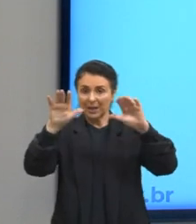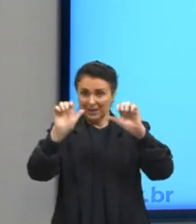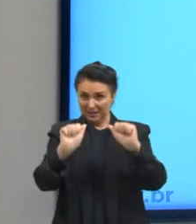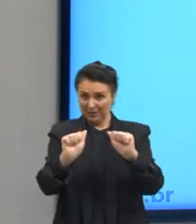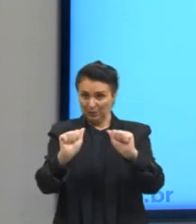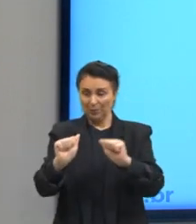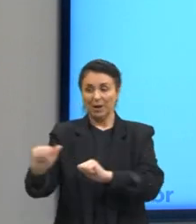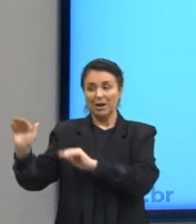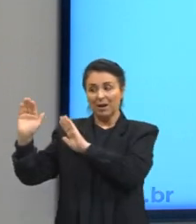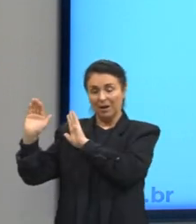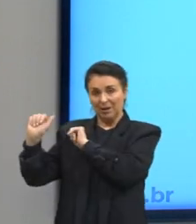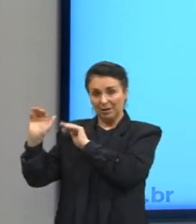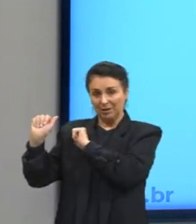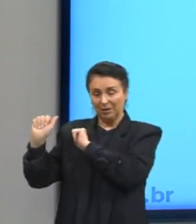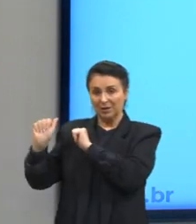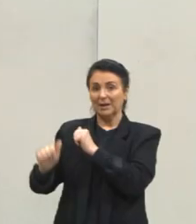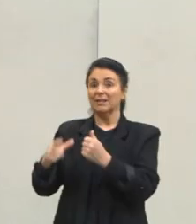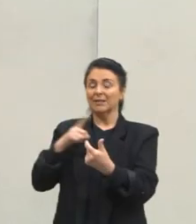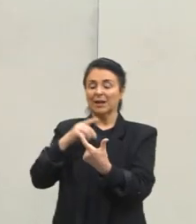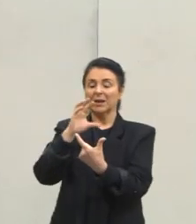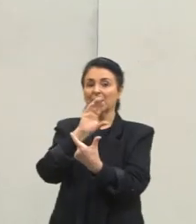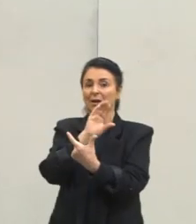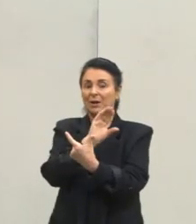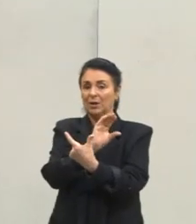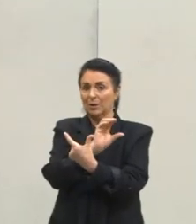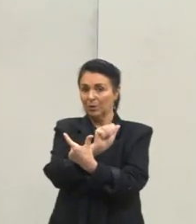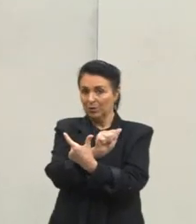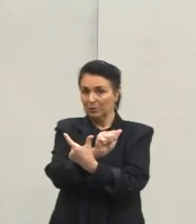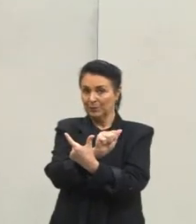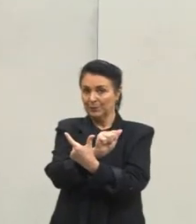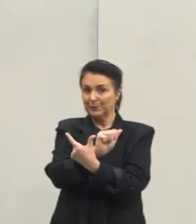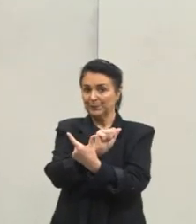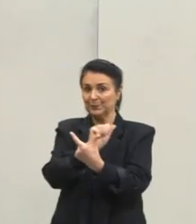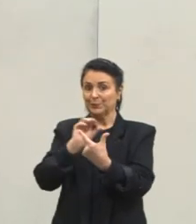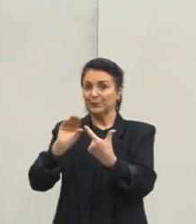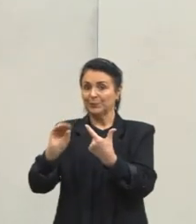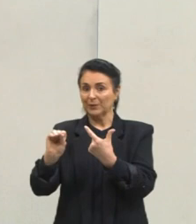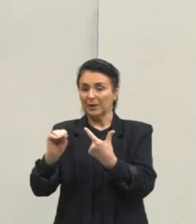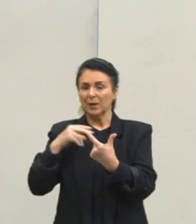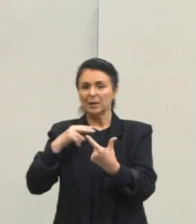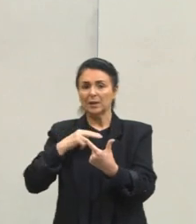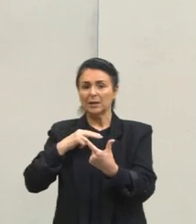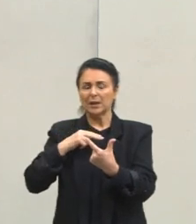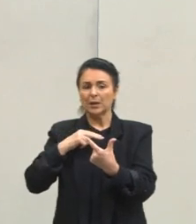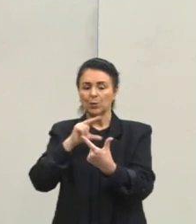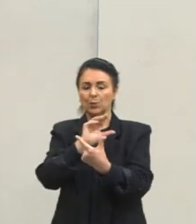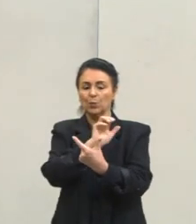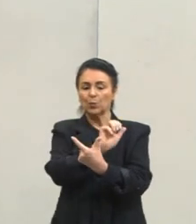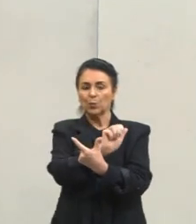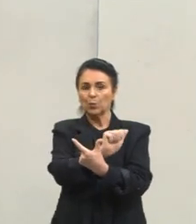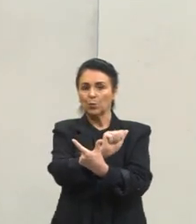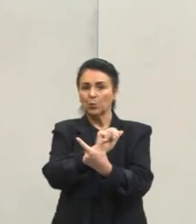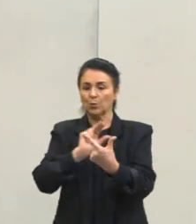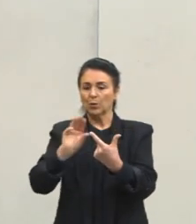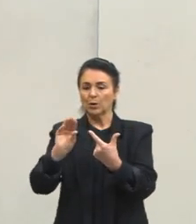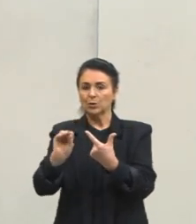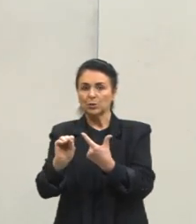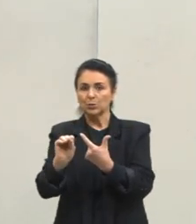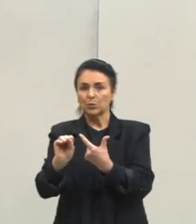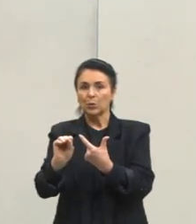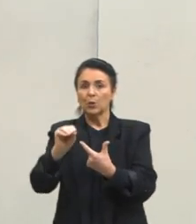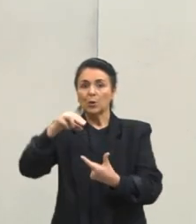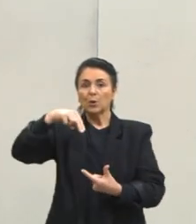mais um artigo que é chamado de artigo neutro não resistisse artigo na Língua Portuguesa